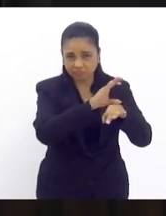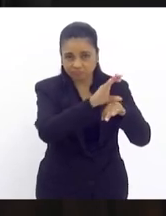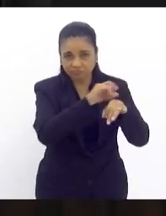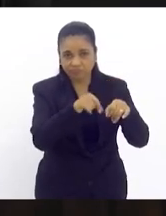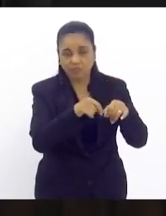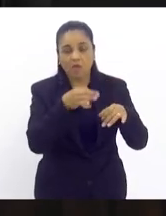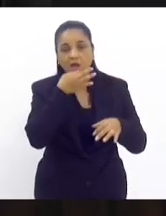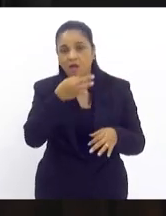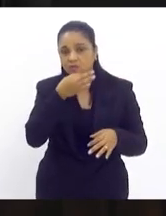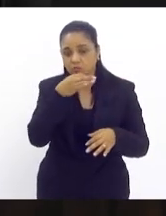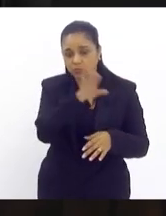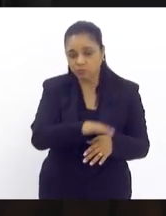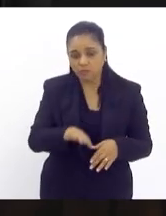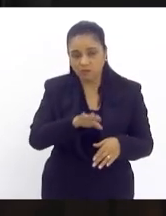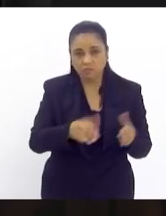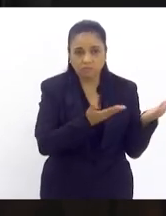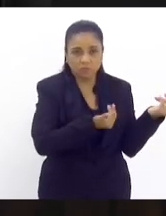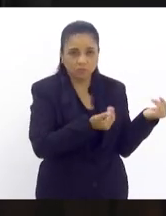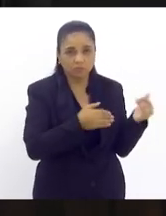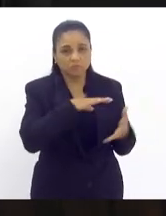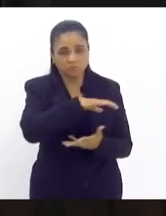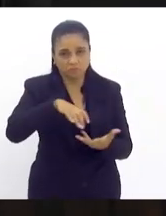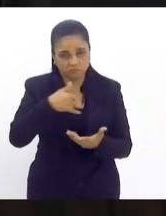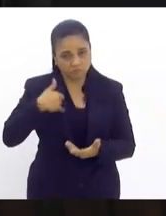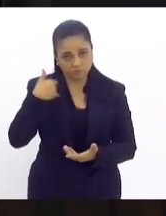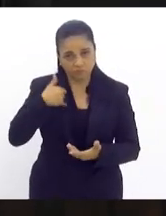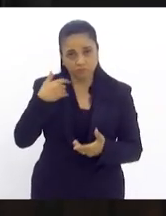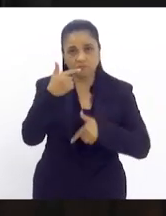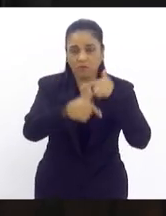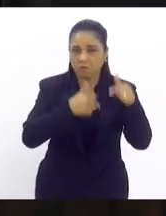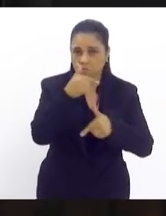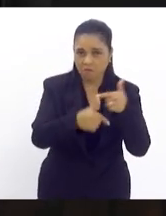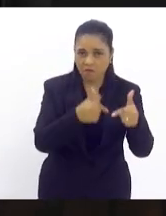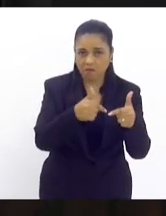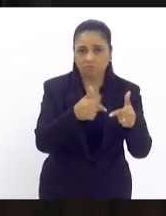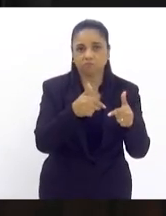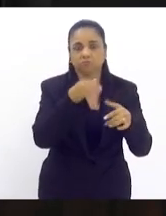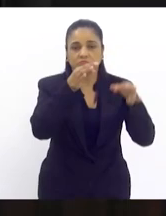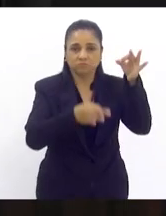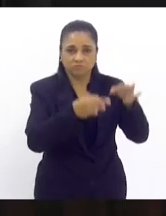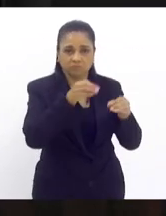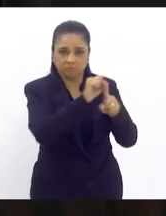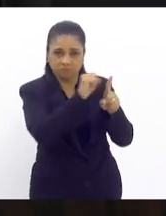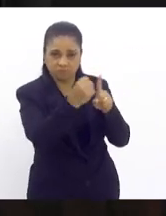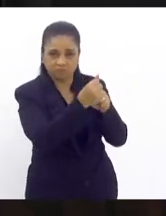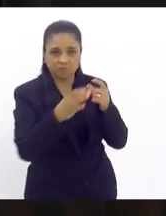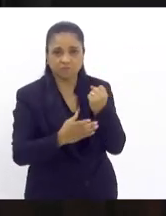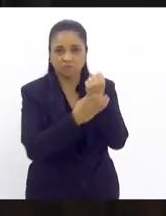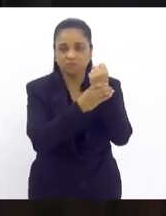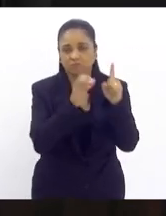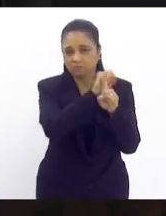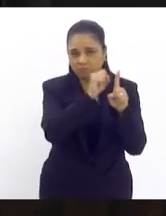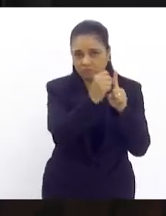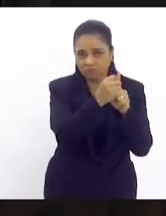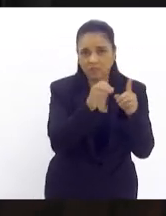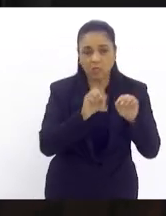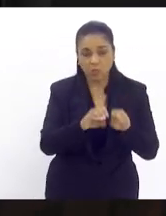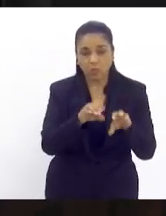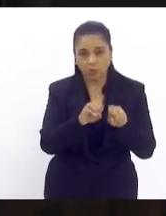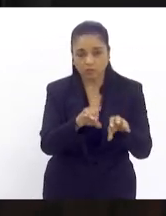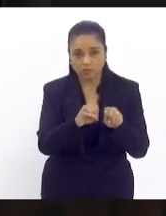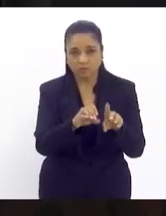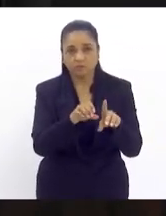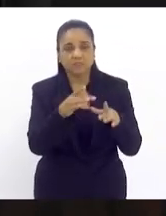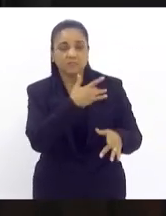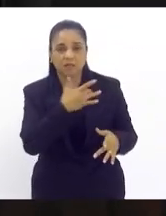da Criança, do Adolescente e do Idoso, de Trabalho, Legislação Social e Seguridade Social, de Educação,